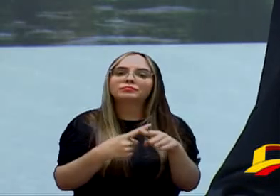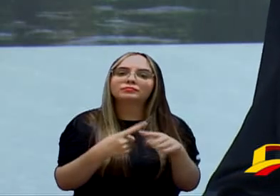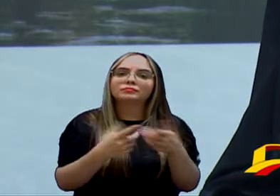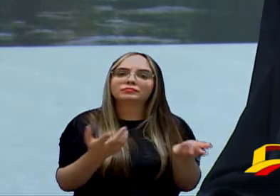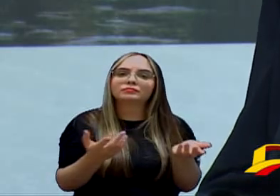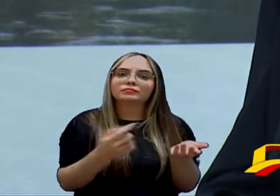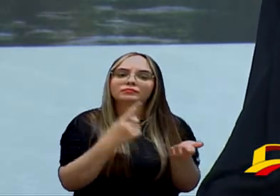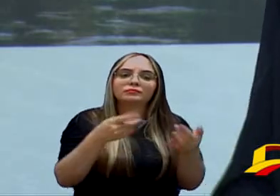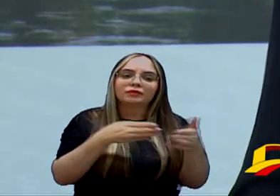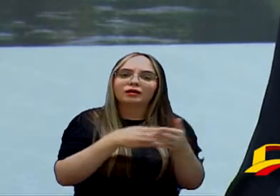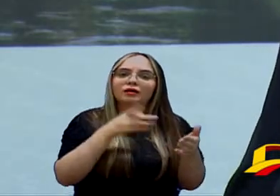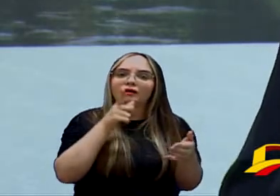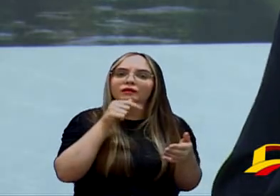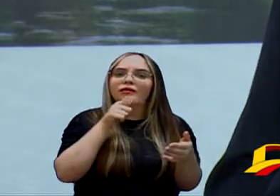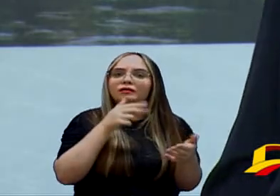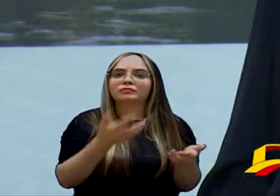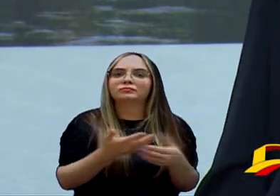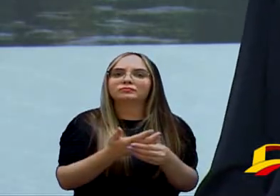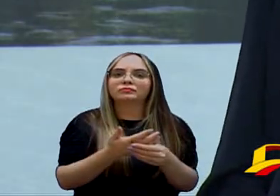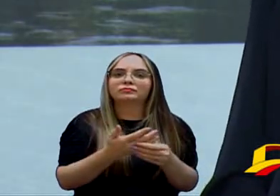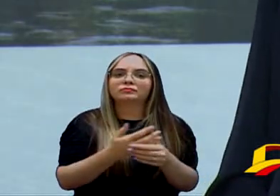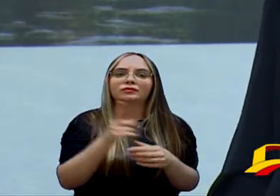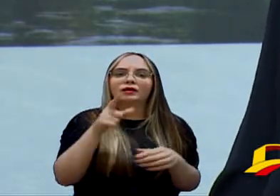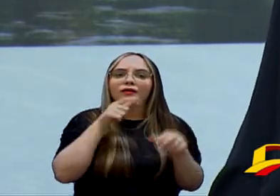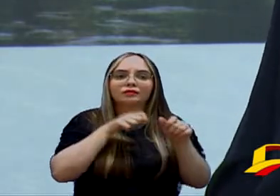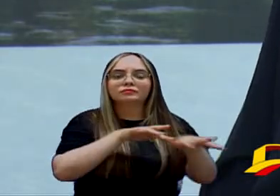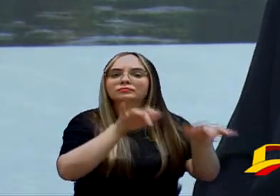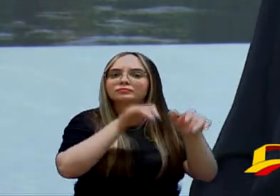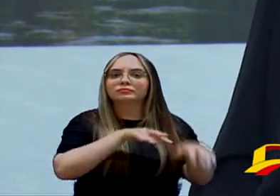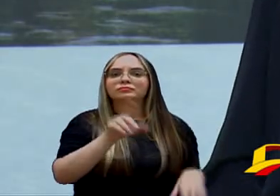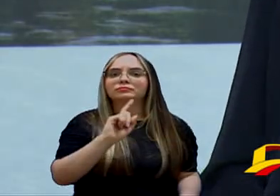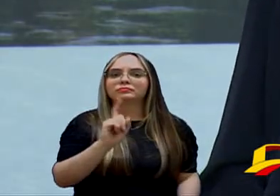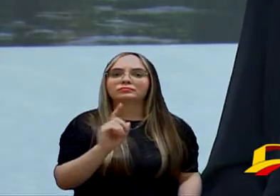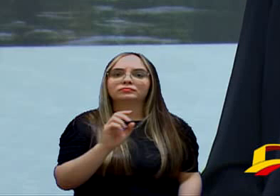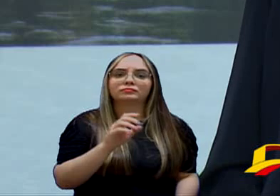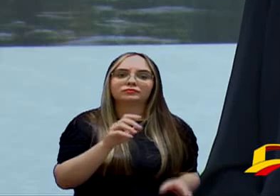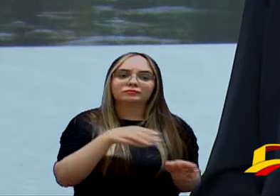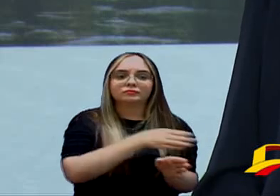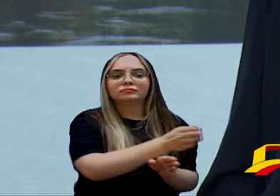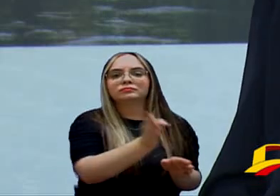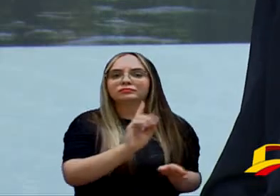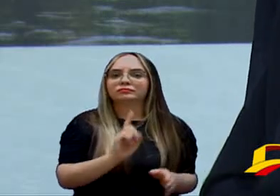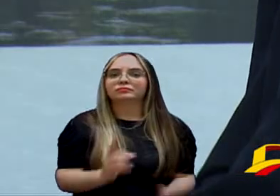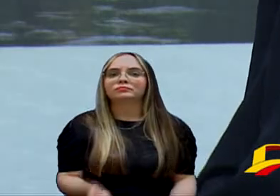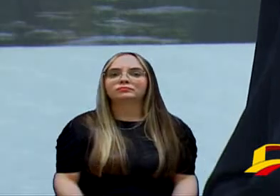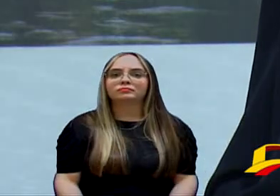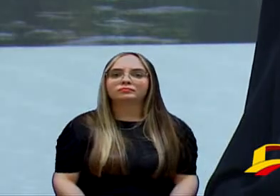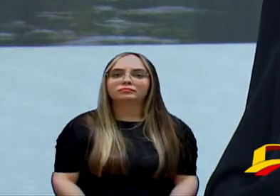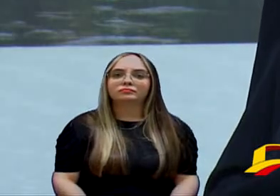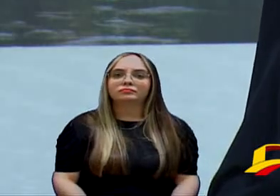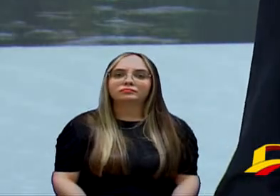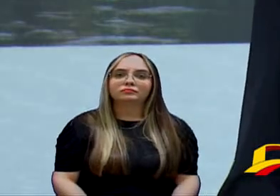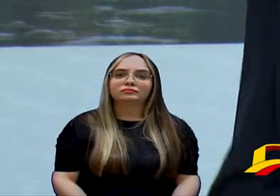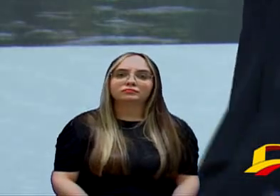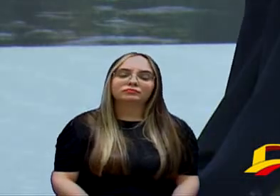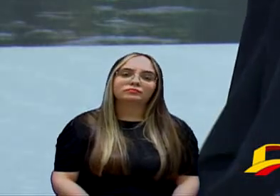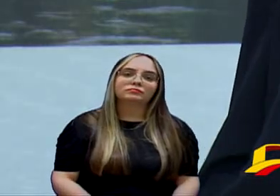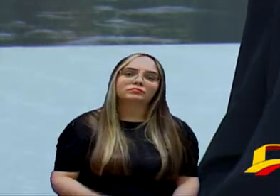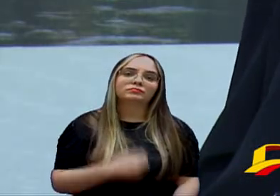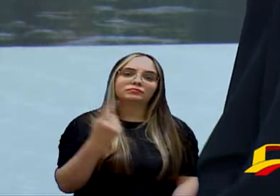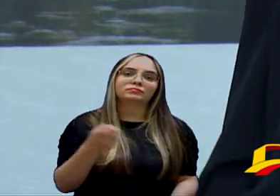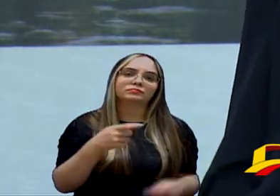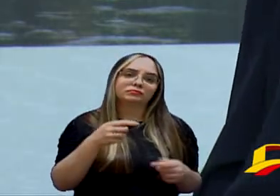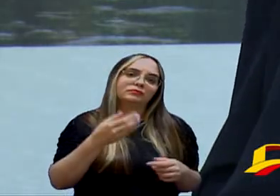a água ao invés dela fluir com tranquilidade se fosse em curva certamente para